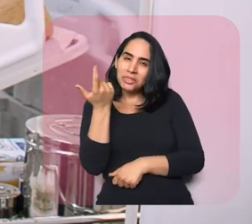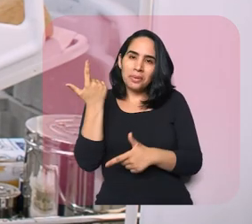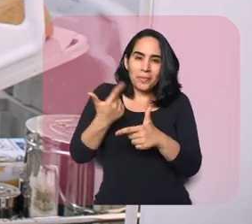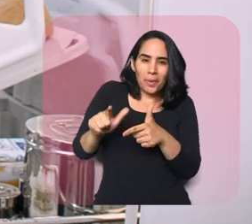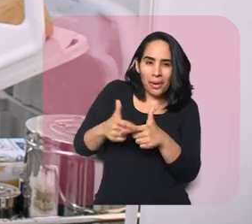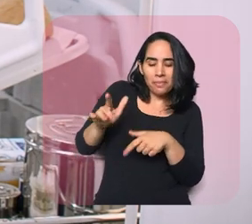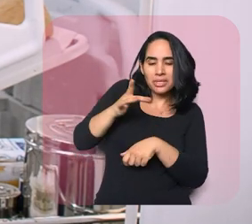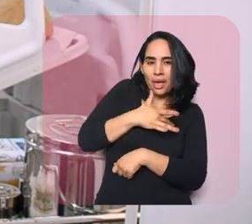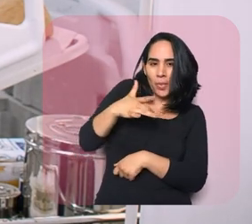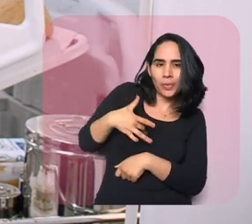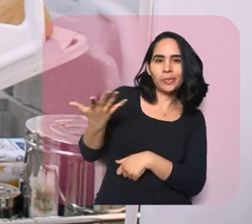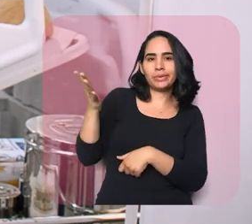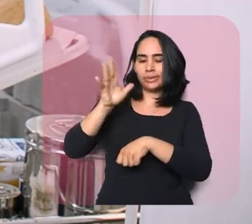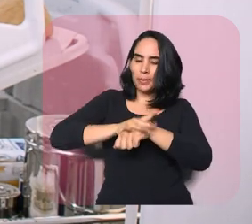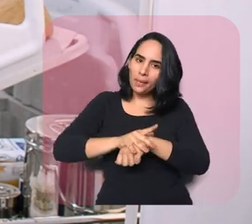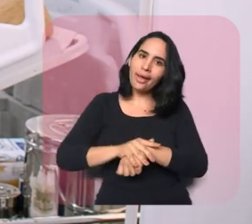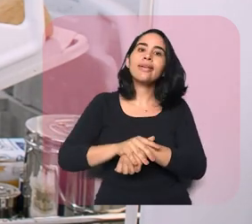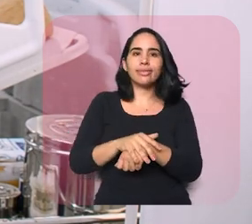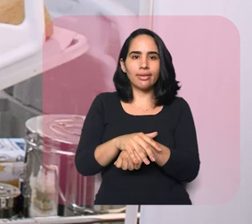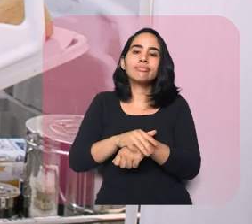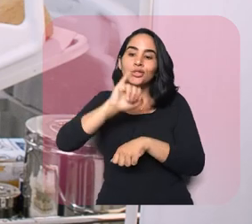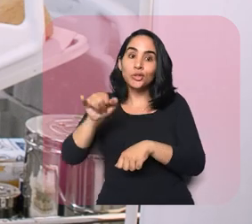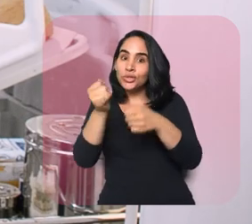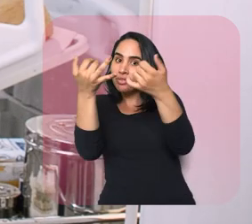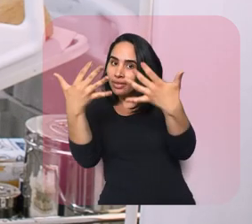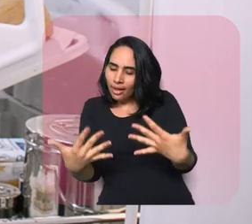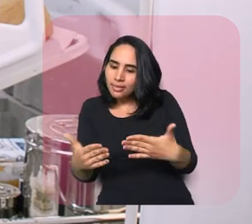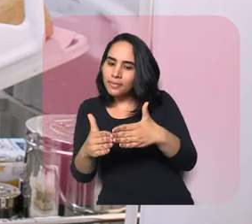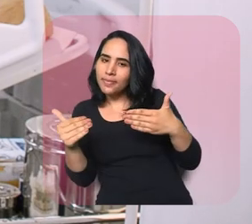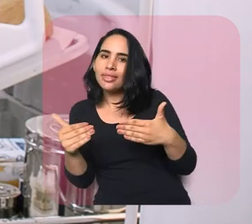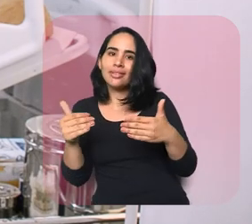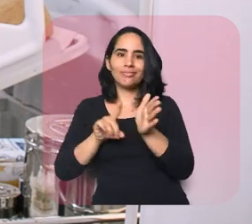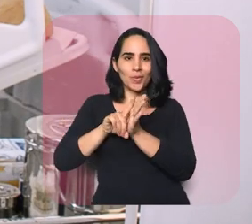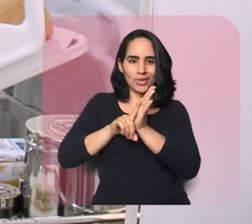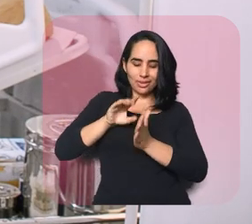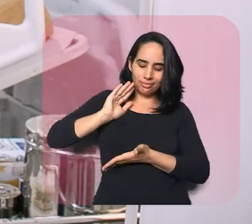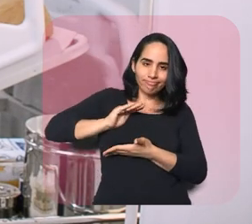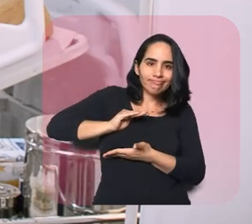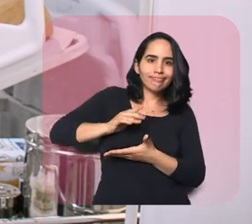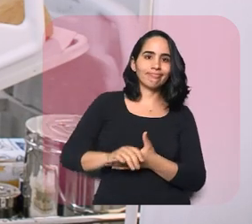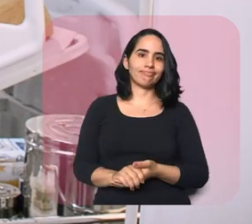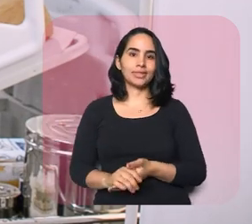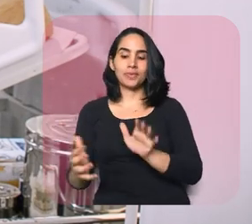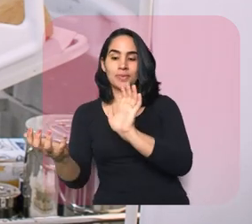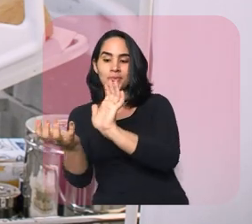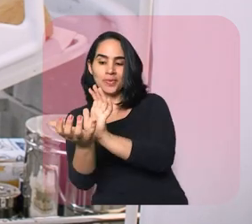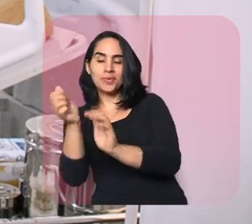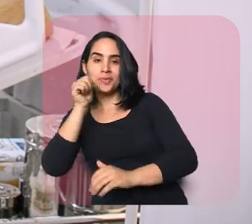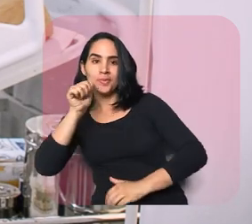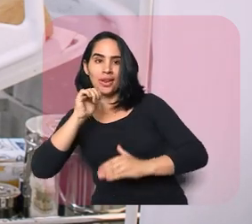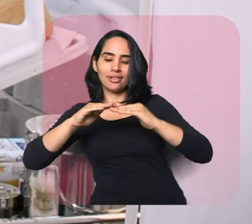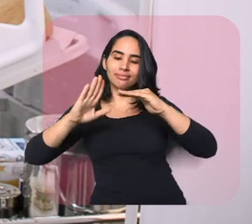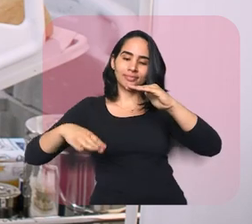risco que justifiquem a solicitação de uma mamografia para uma mulher abaixo de 40 anos. E em mulheres